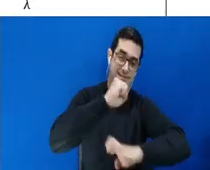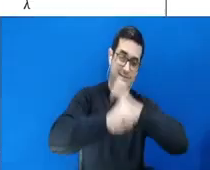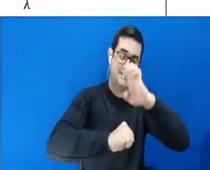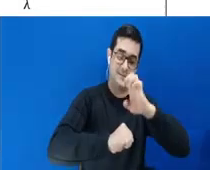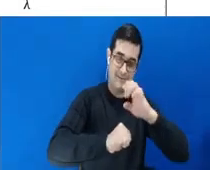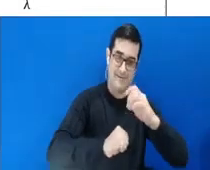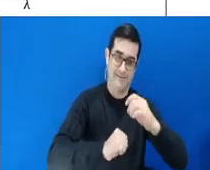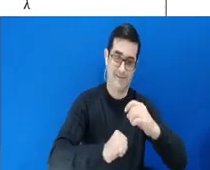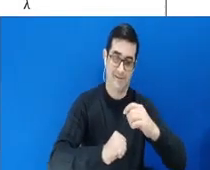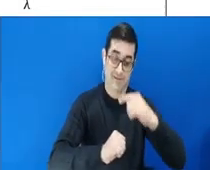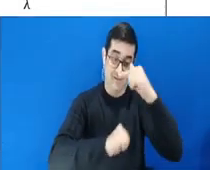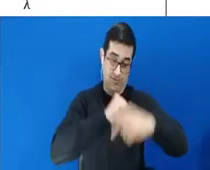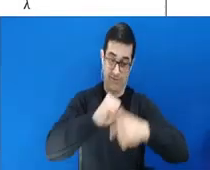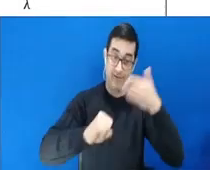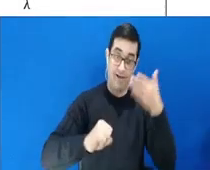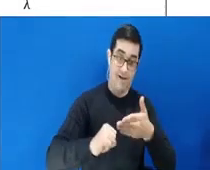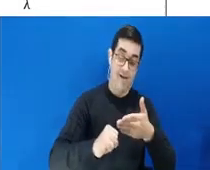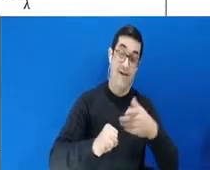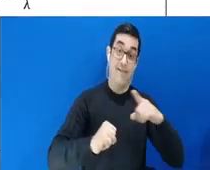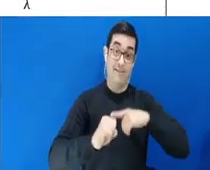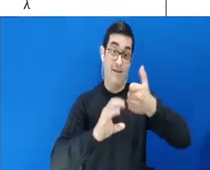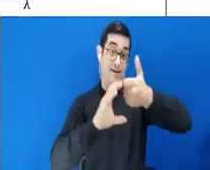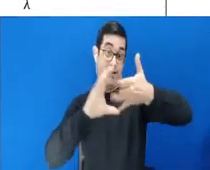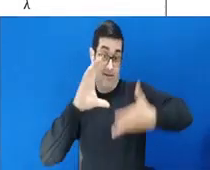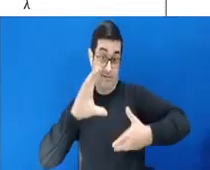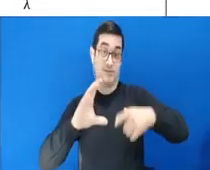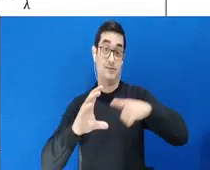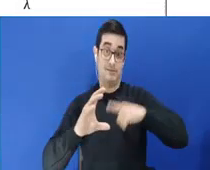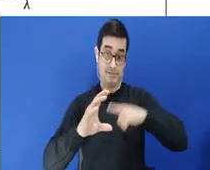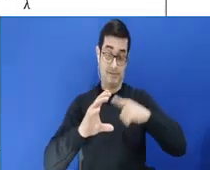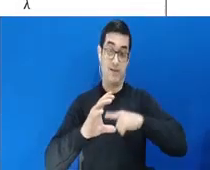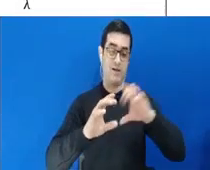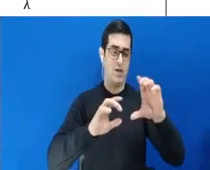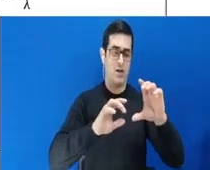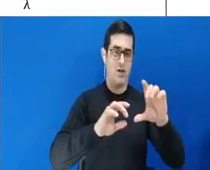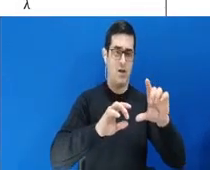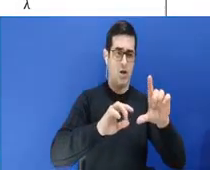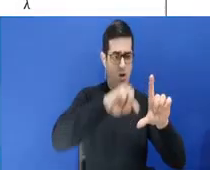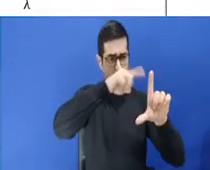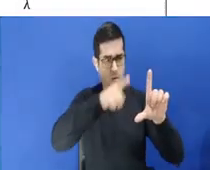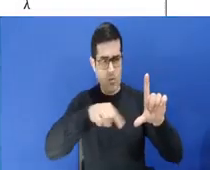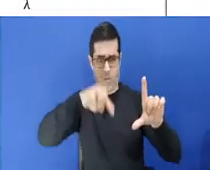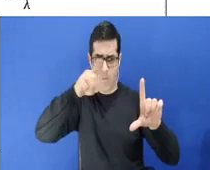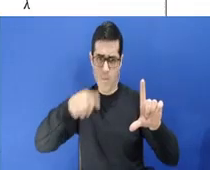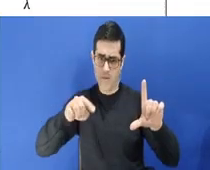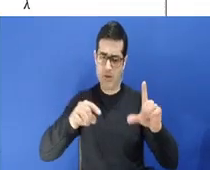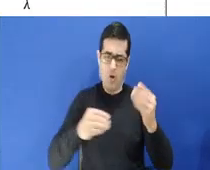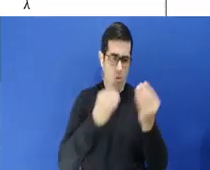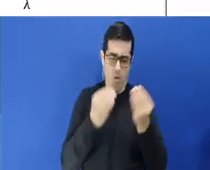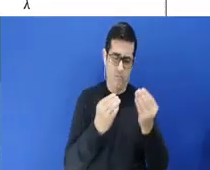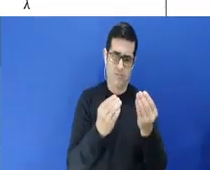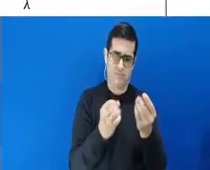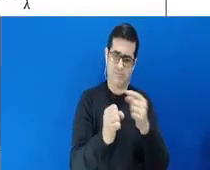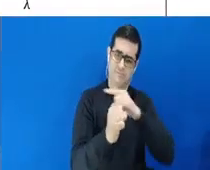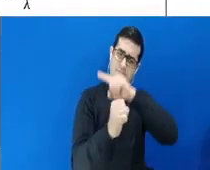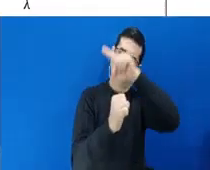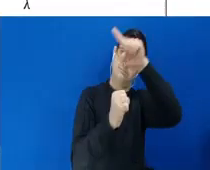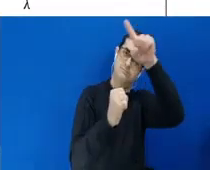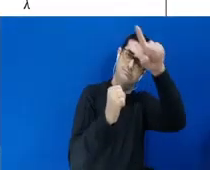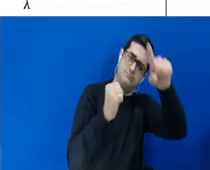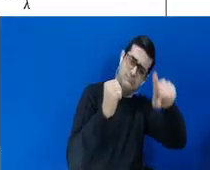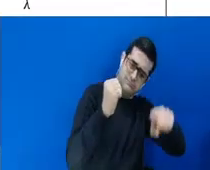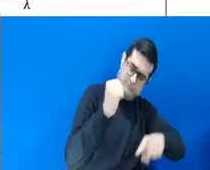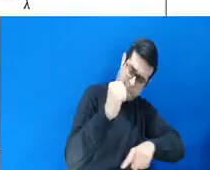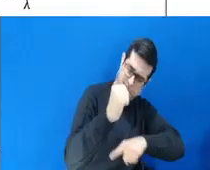tem característica de onda, como é que eu vou dizer que ele está numa órbita, né? Então nós começamos a